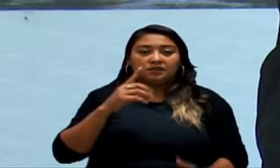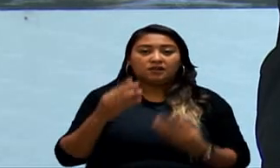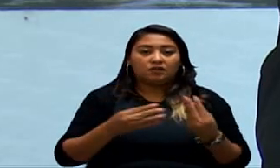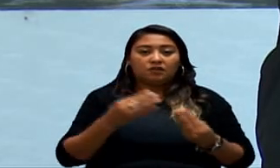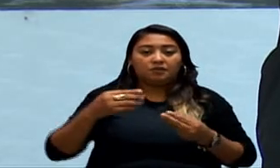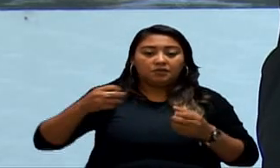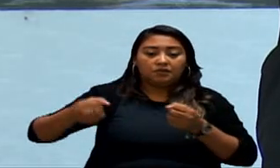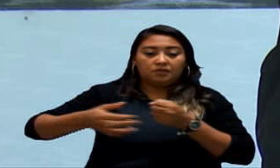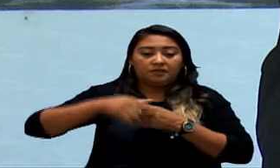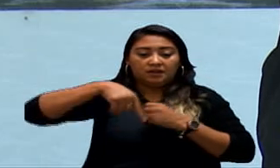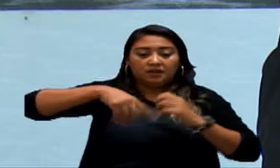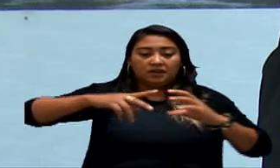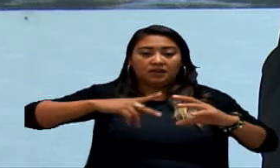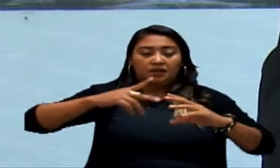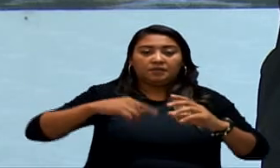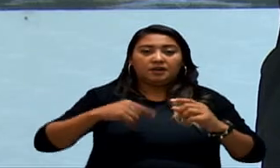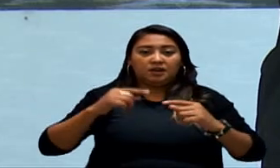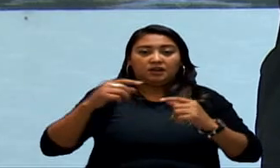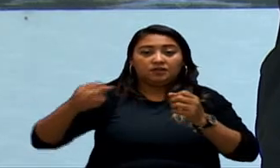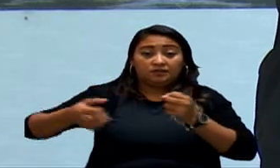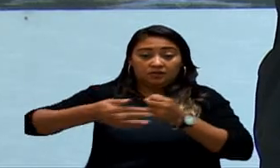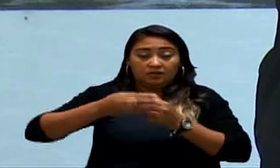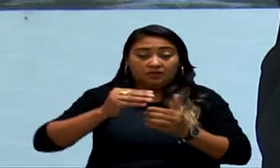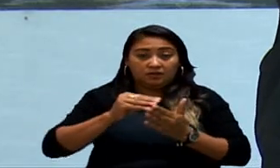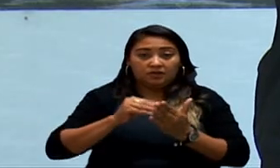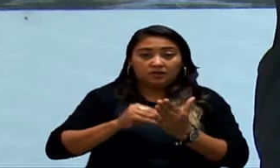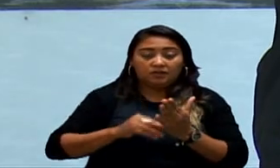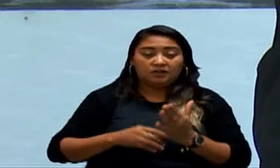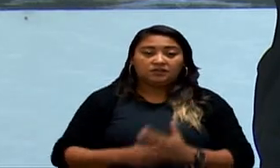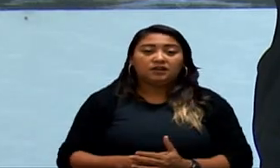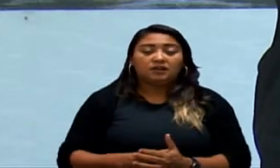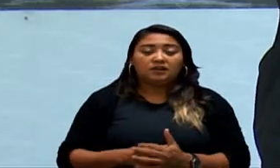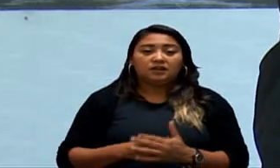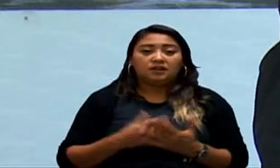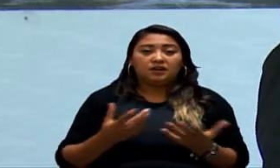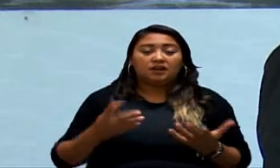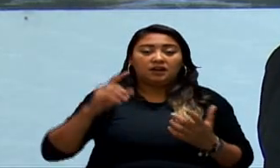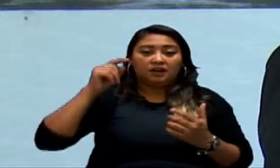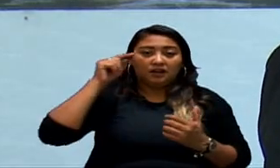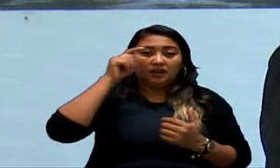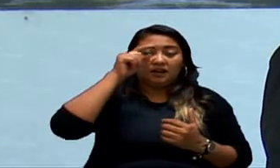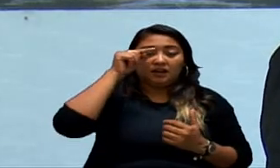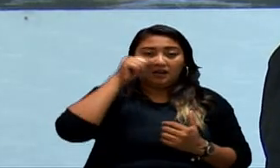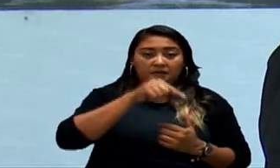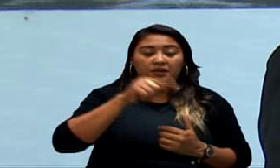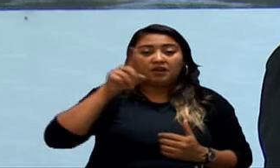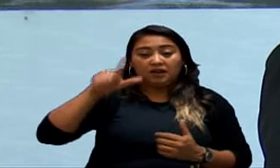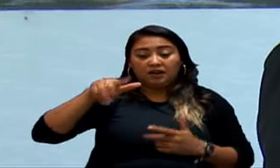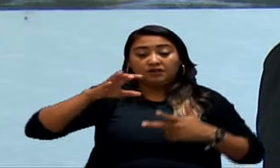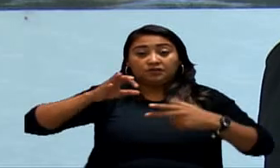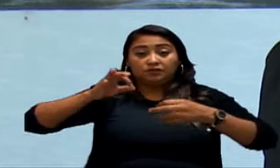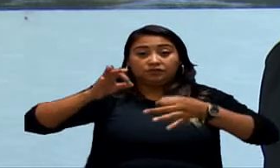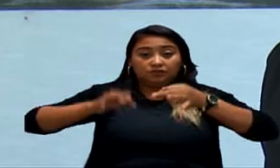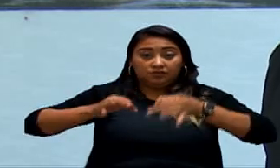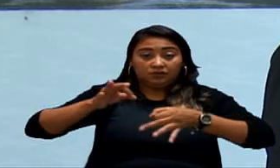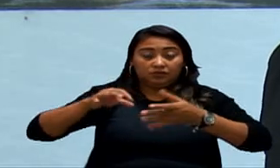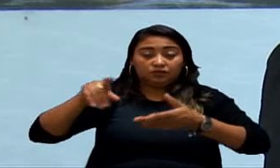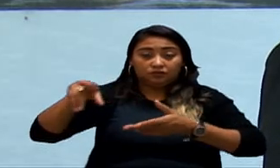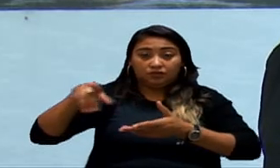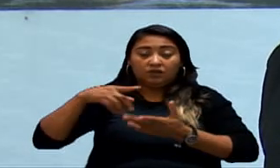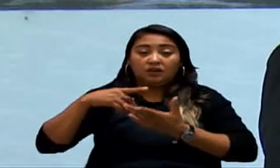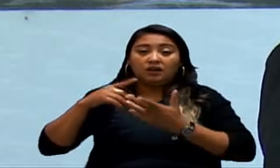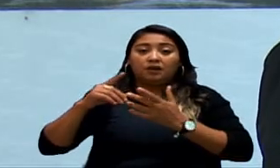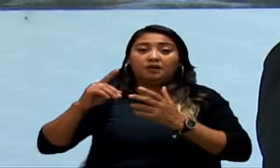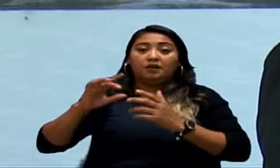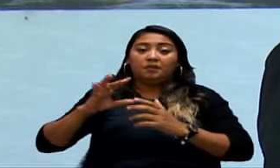atualização aqui. A Câmara checar, não está... Precisamos checar. Nesse caso, o filtro era no jurídico. E, consequentemente, na